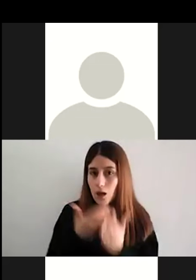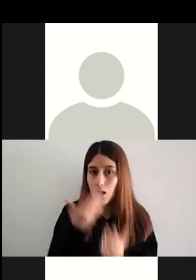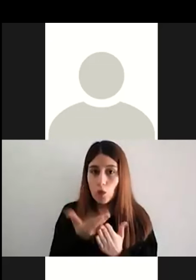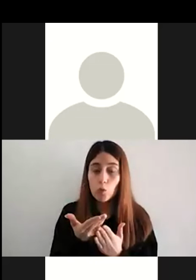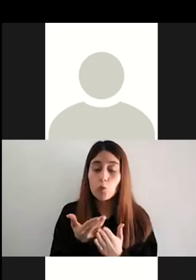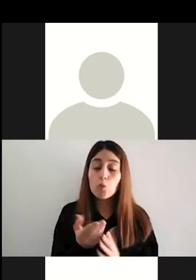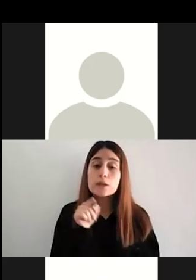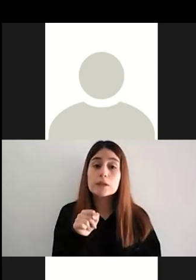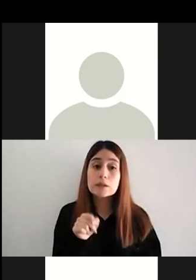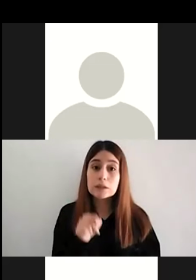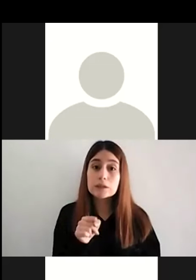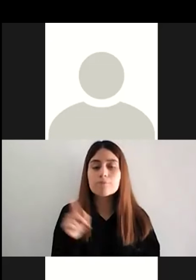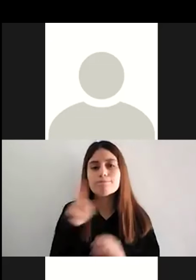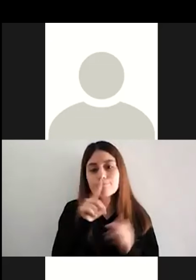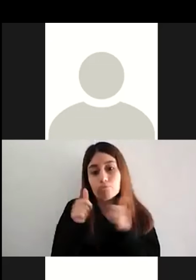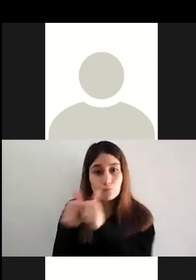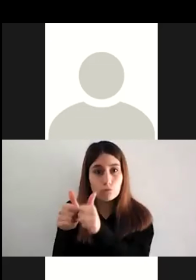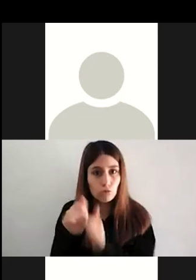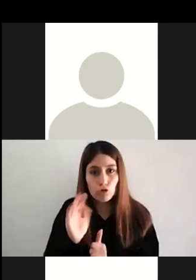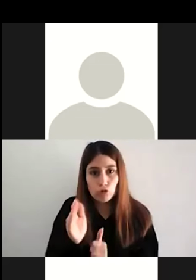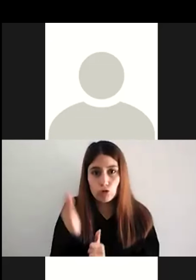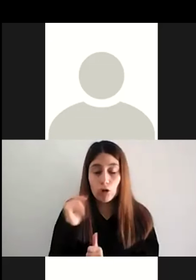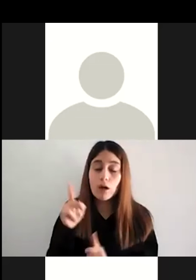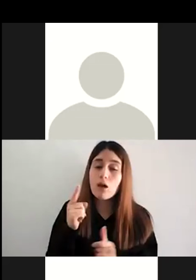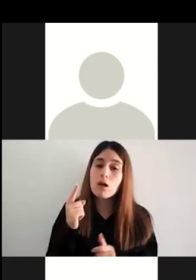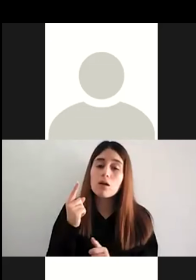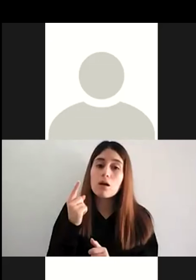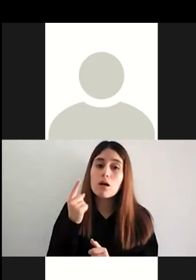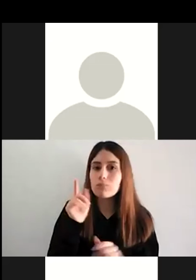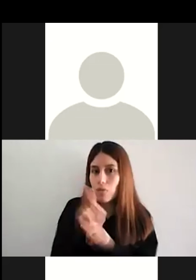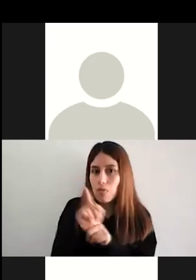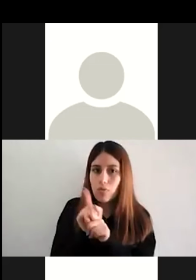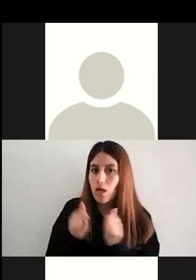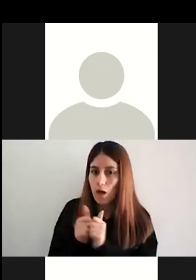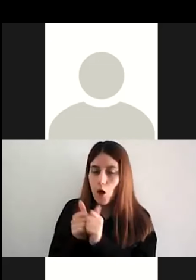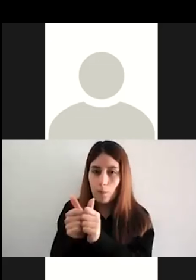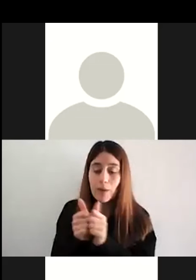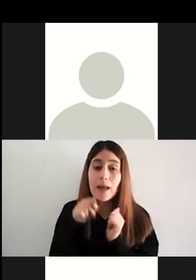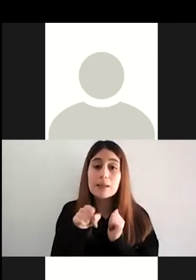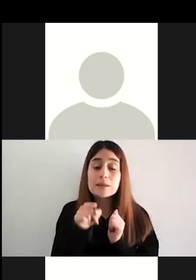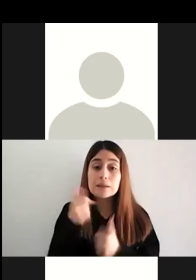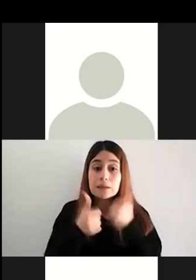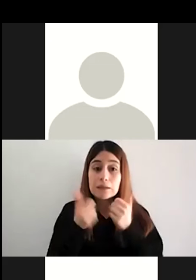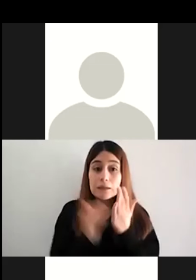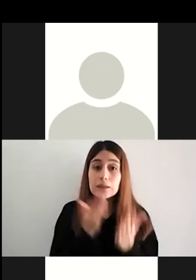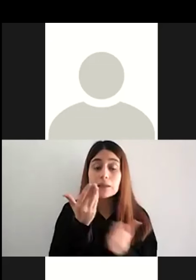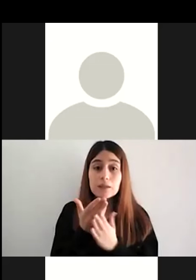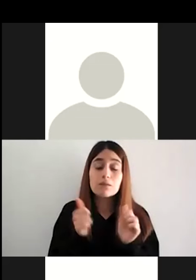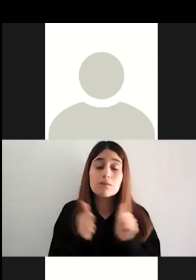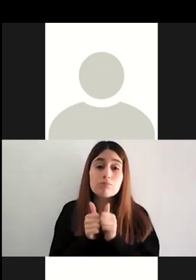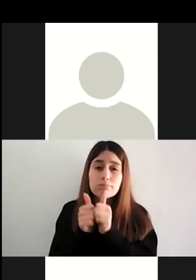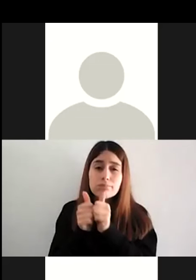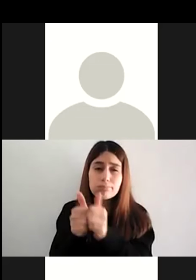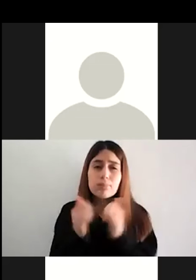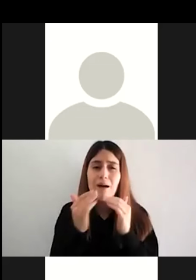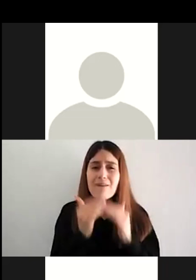o qual acompanhou e continua a acompanhar, ou seja, o procedimento foi acompanhado em